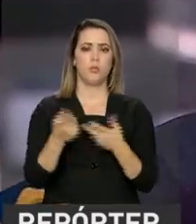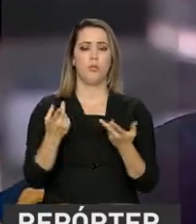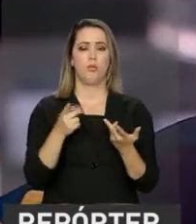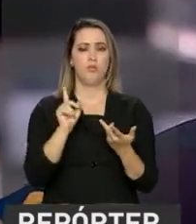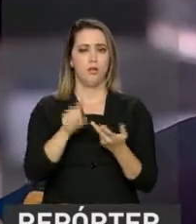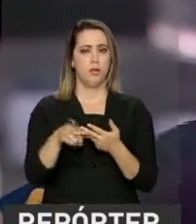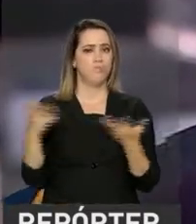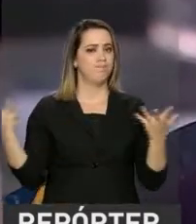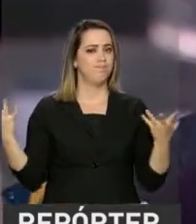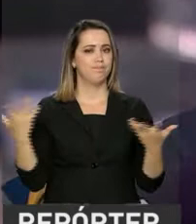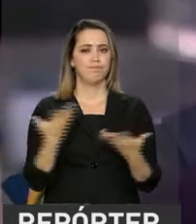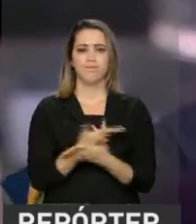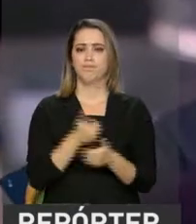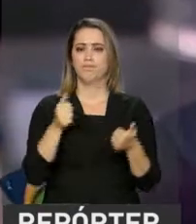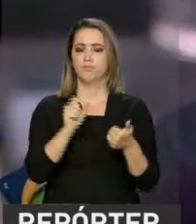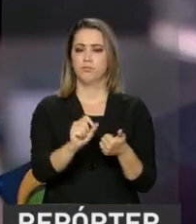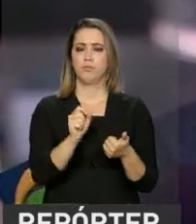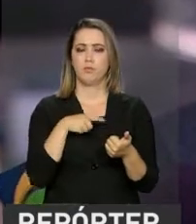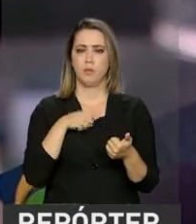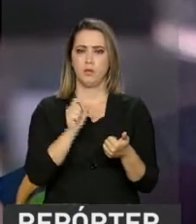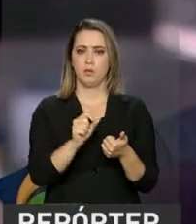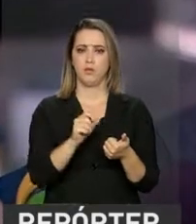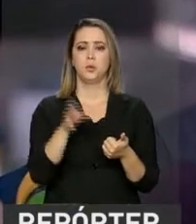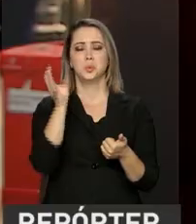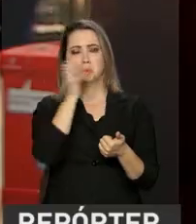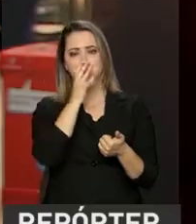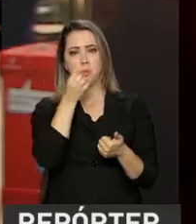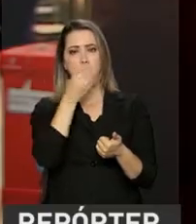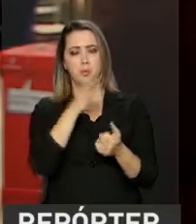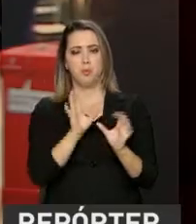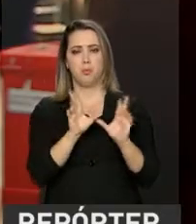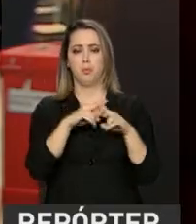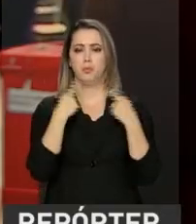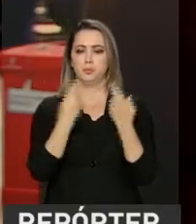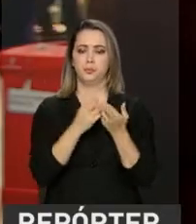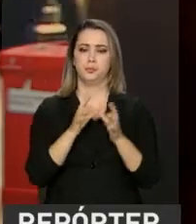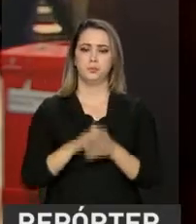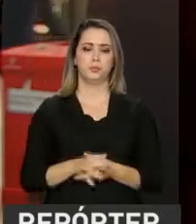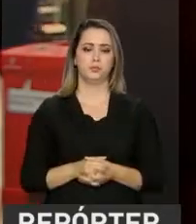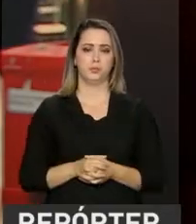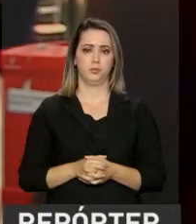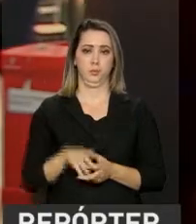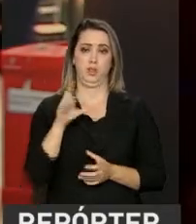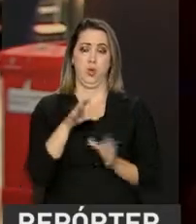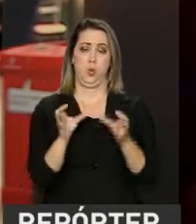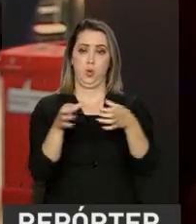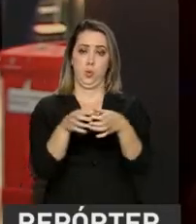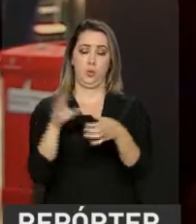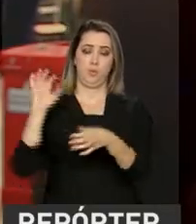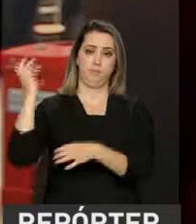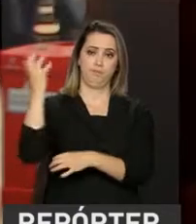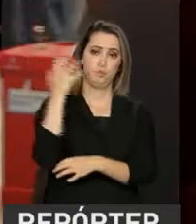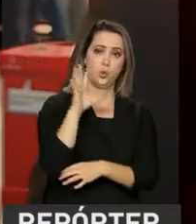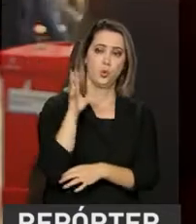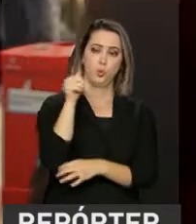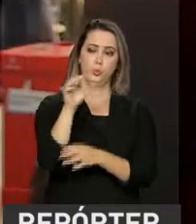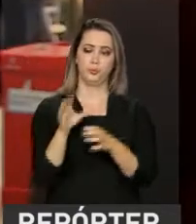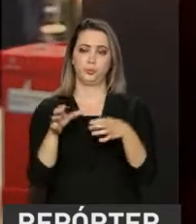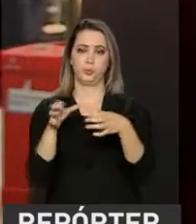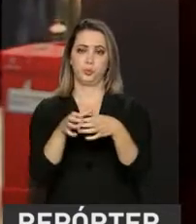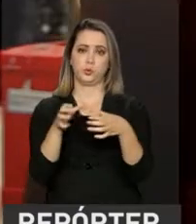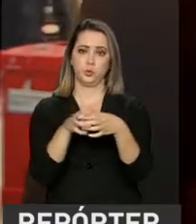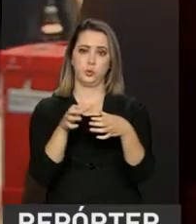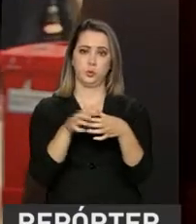uma sessão bastante interessante. No campo do meio ambiente, todos os países membros do